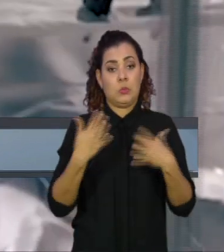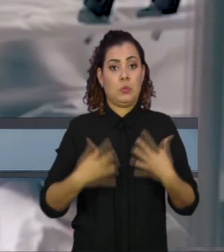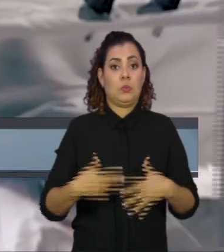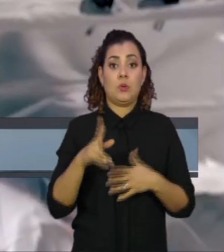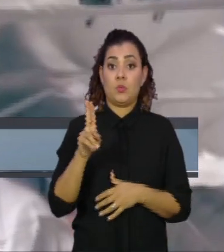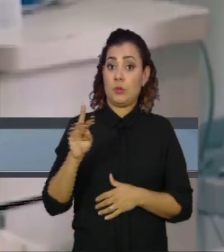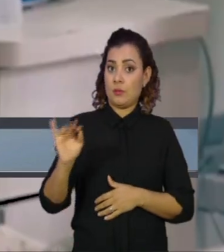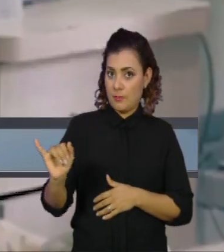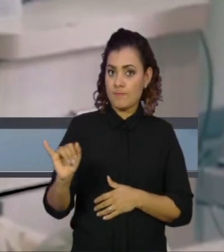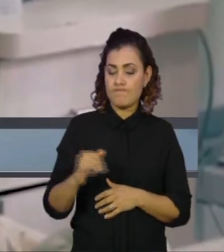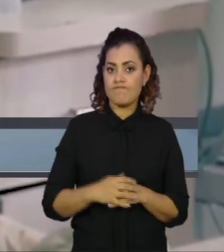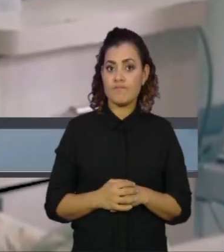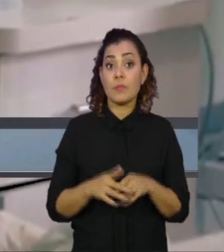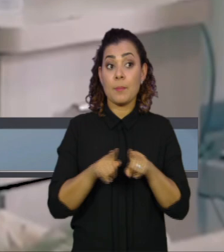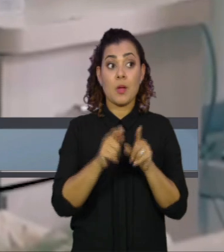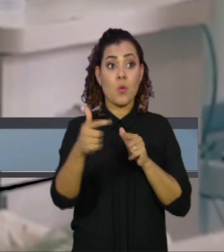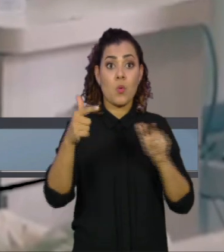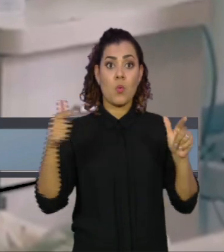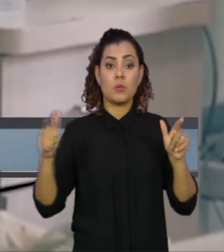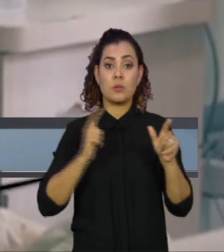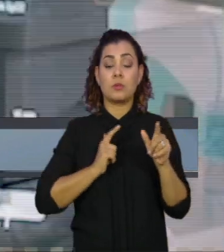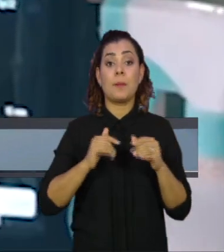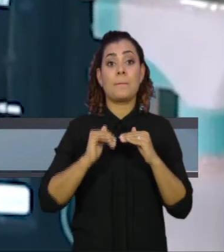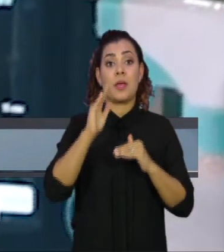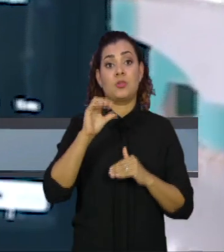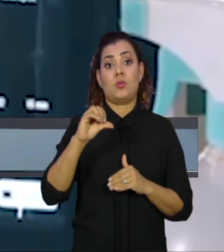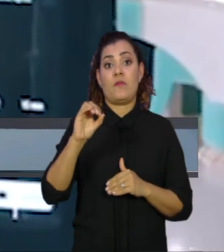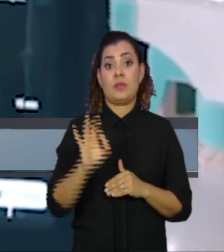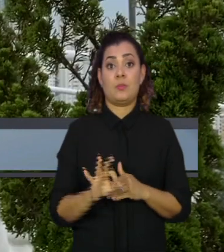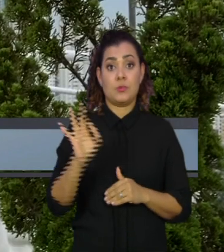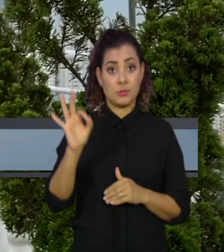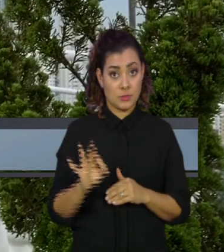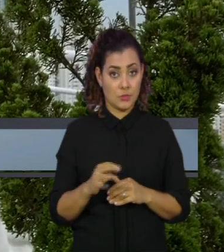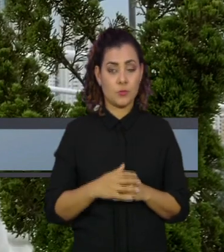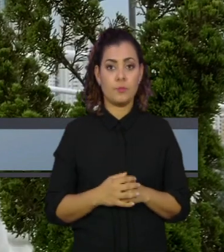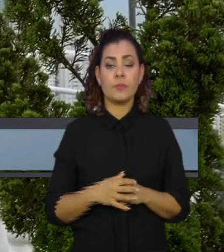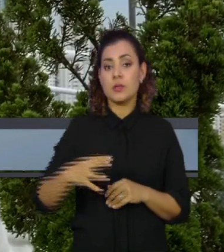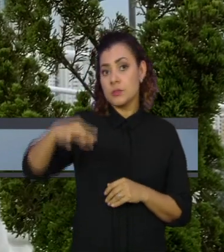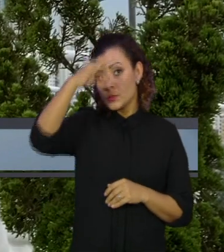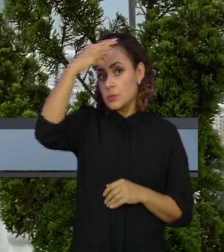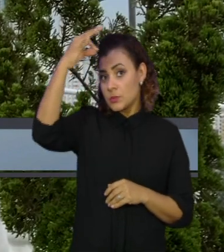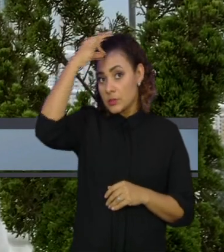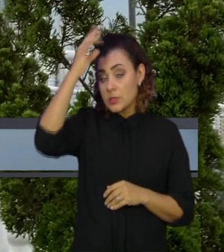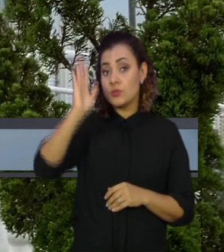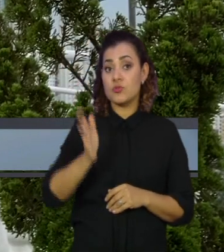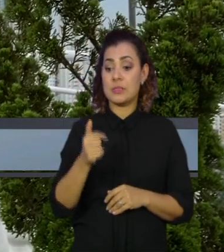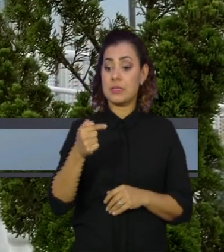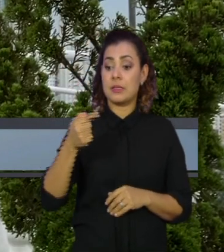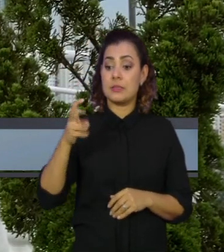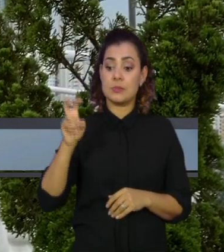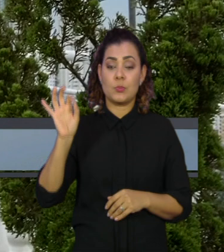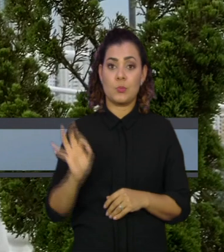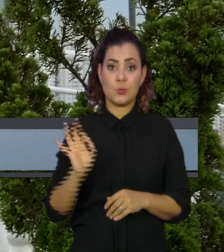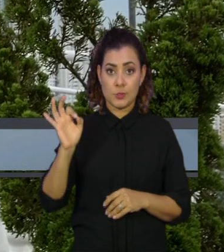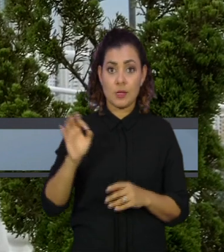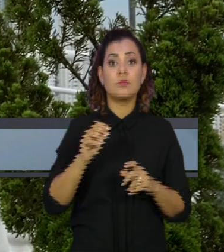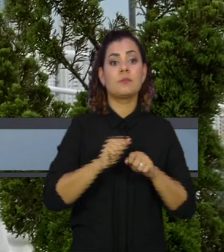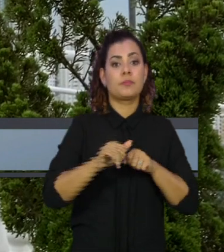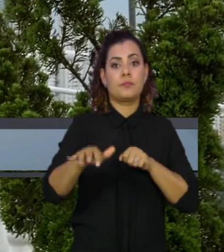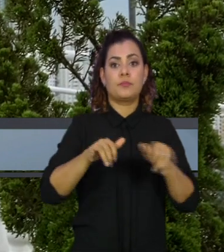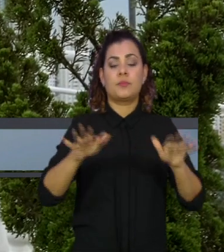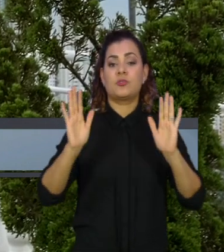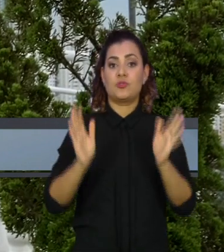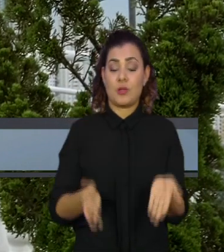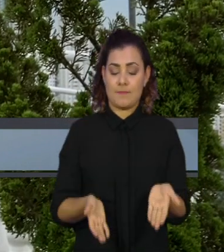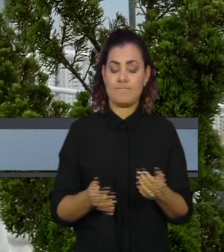leitos de UTI. As outras têm lotação acima dos 90%. No Espírito Santo, 75% dos leitos estão